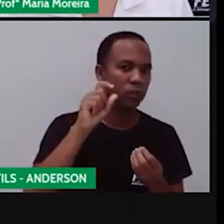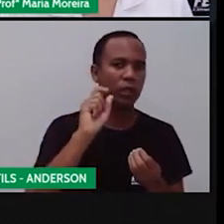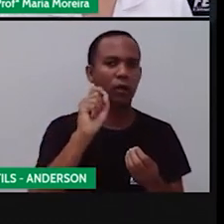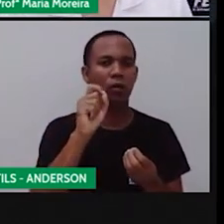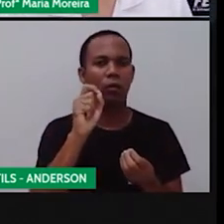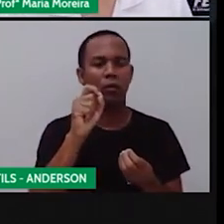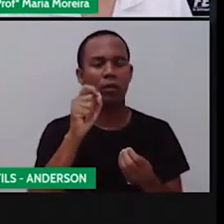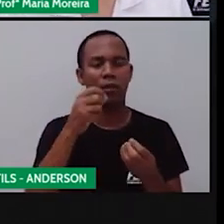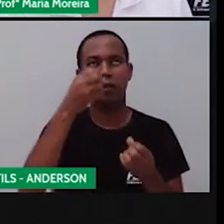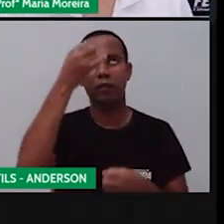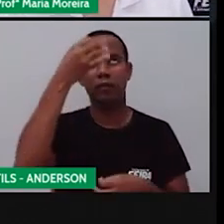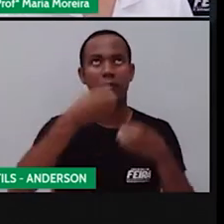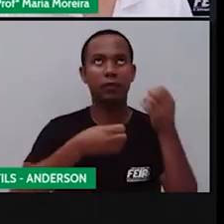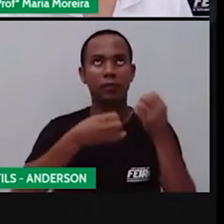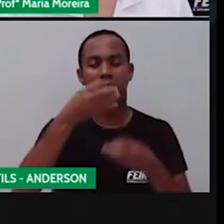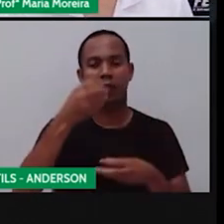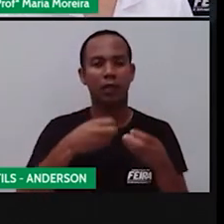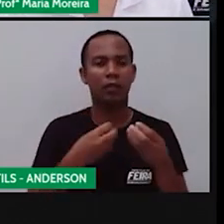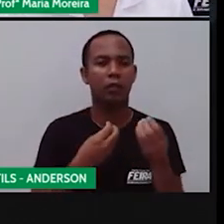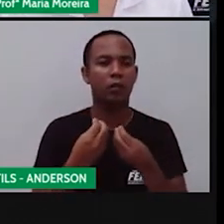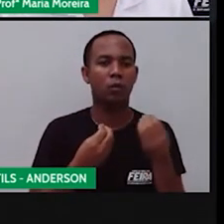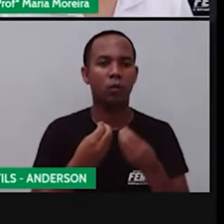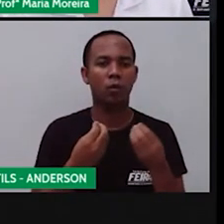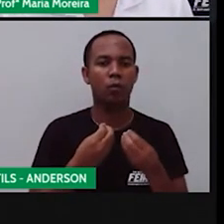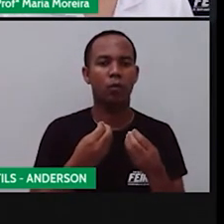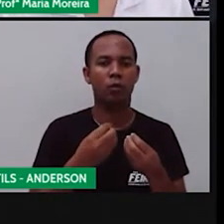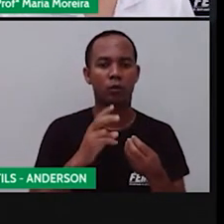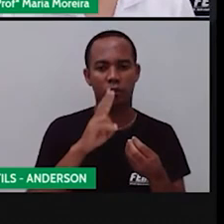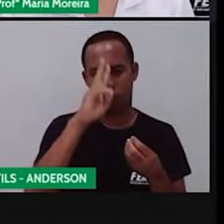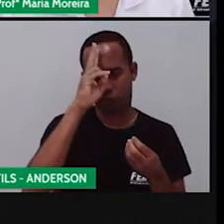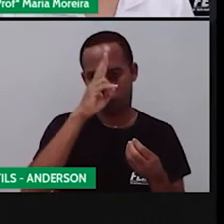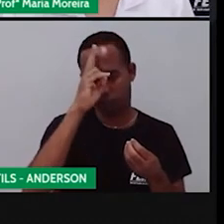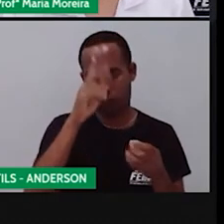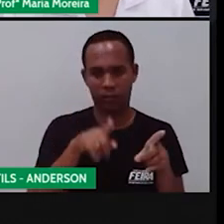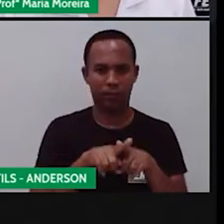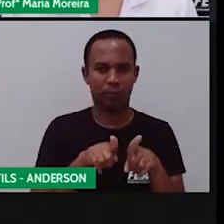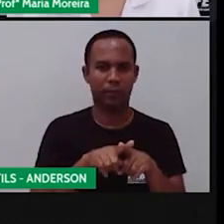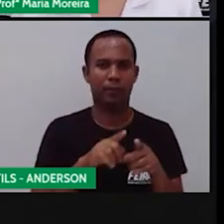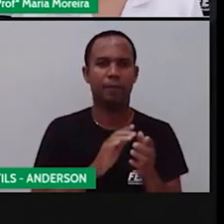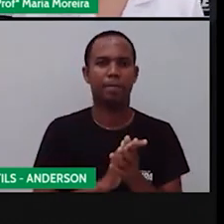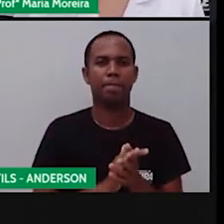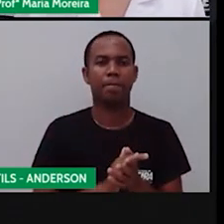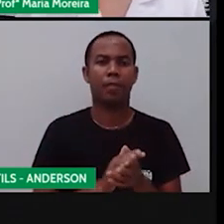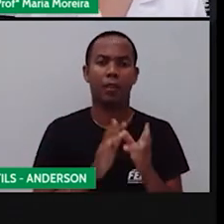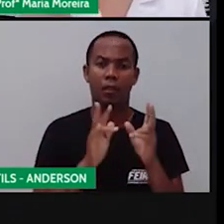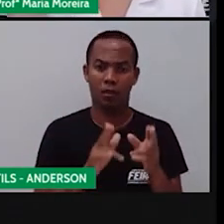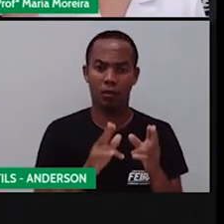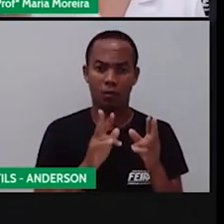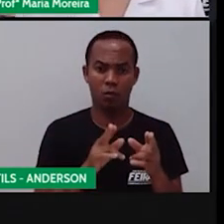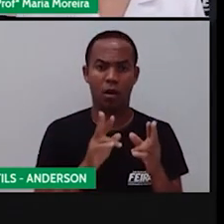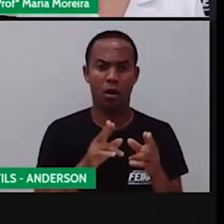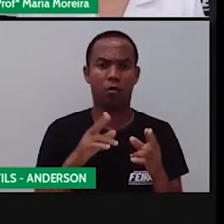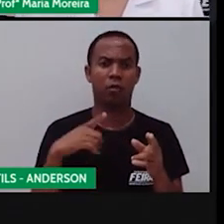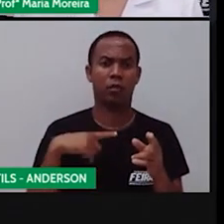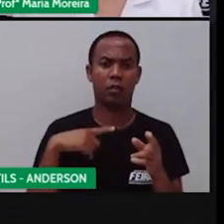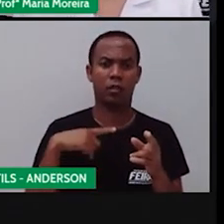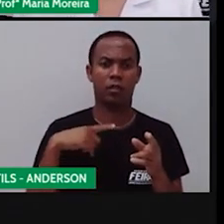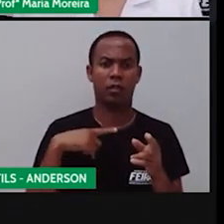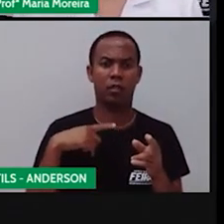narrações, né? Que é você contar uma história. Assim como ela, né? Existem